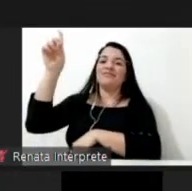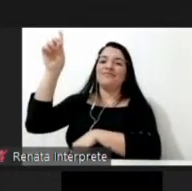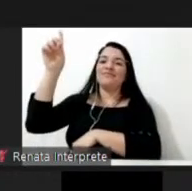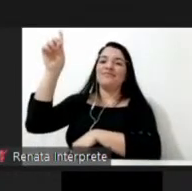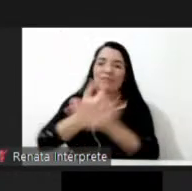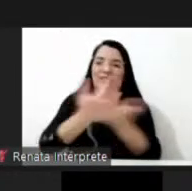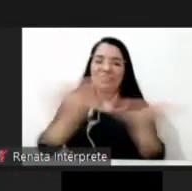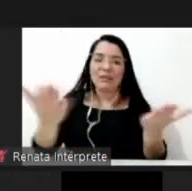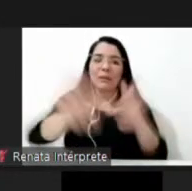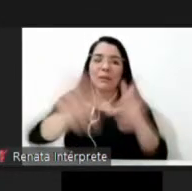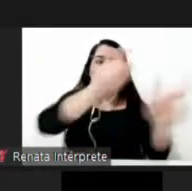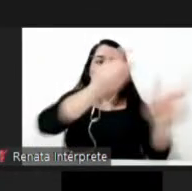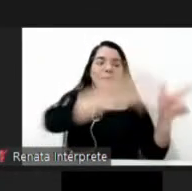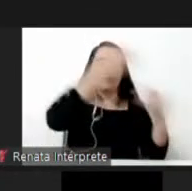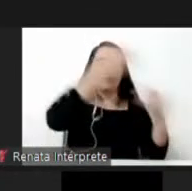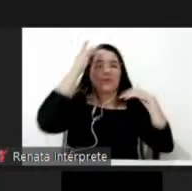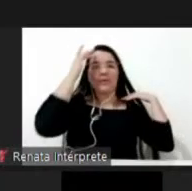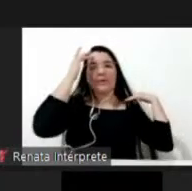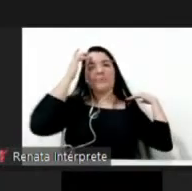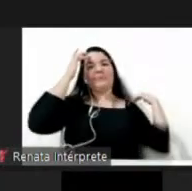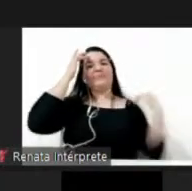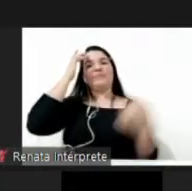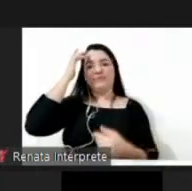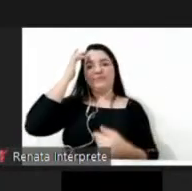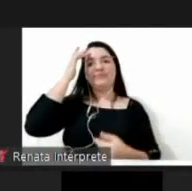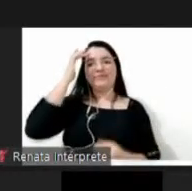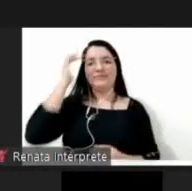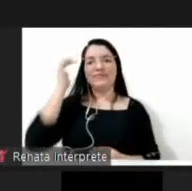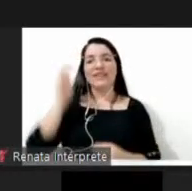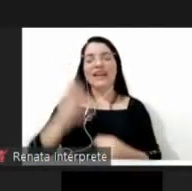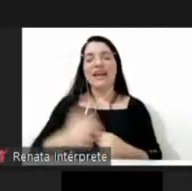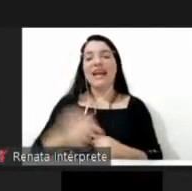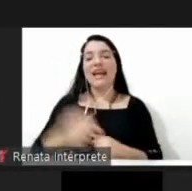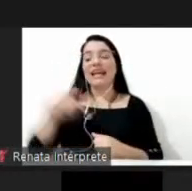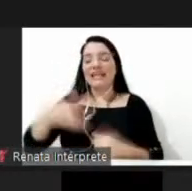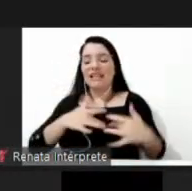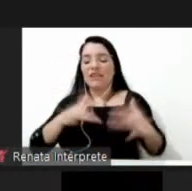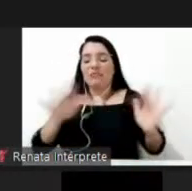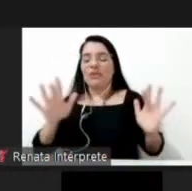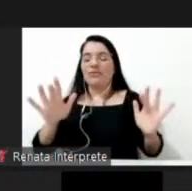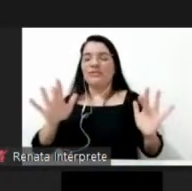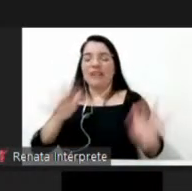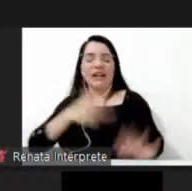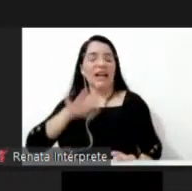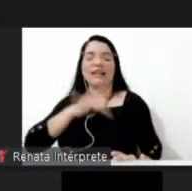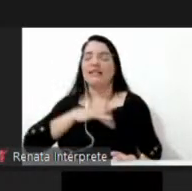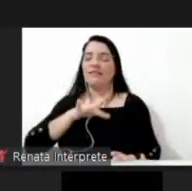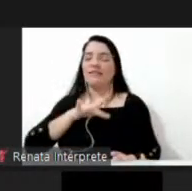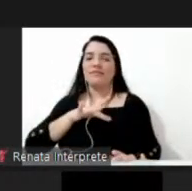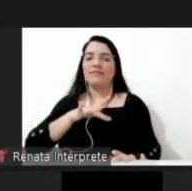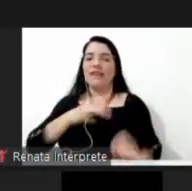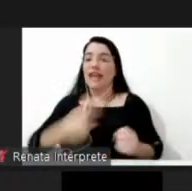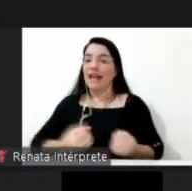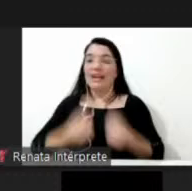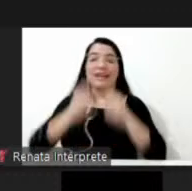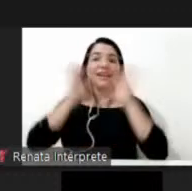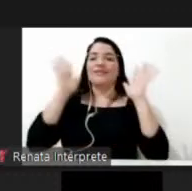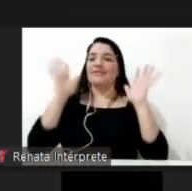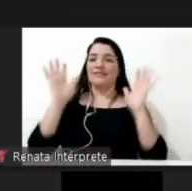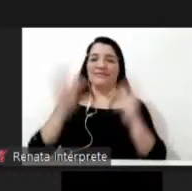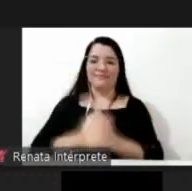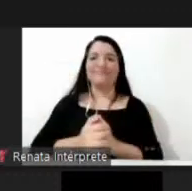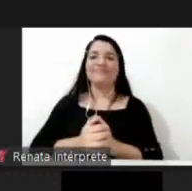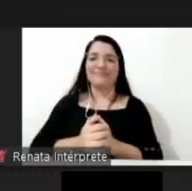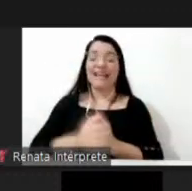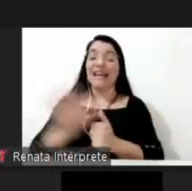para o próximo. Isso é abnegação, isso é caridade, isso é misericórdia, isso é graça. Então, que cada um